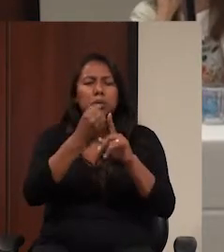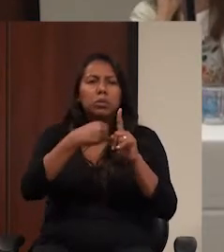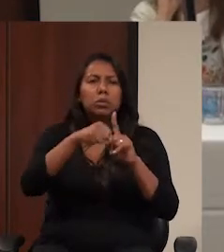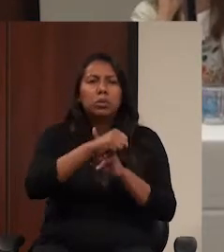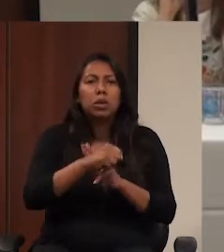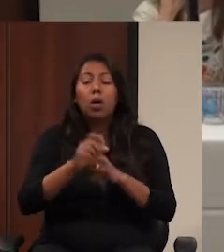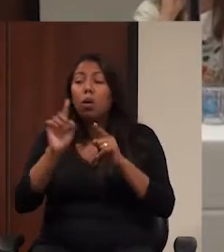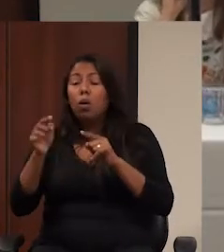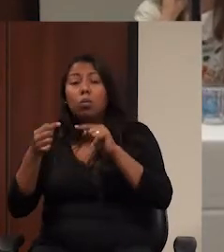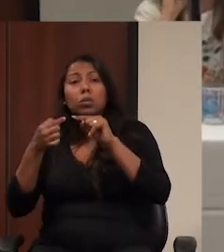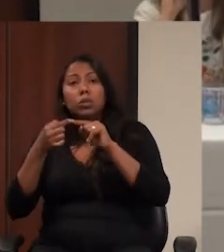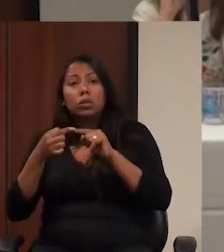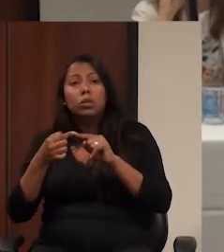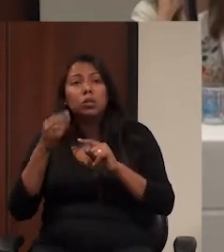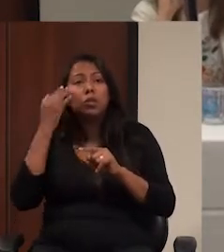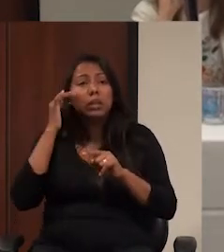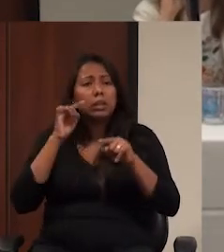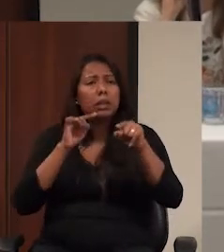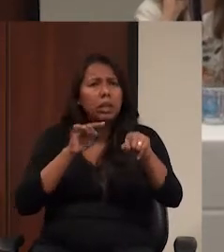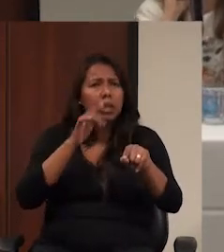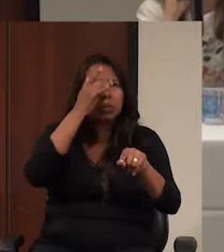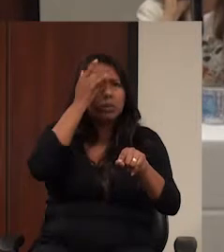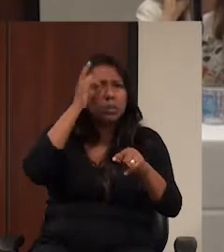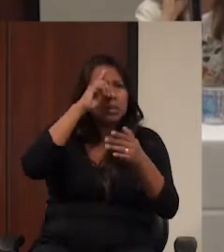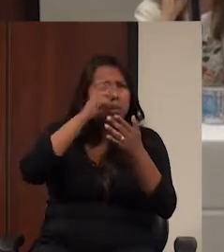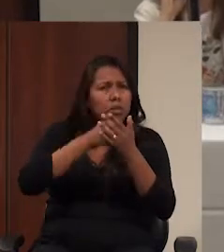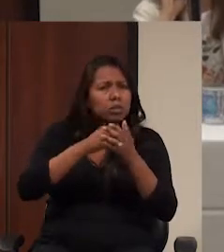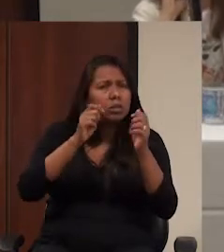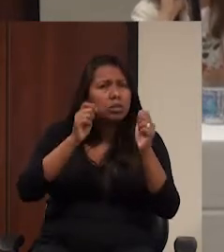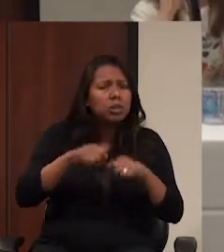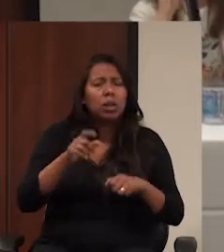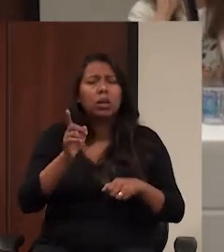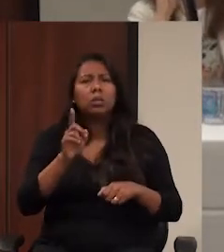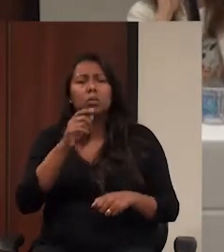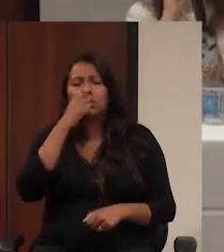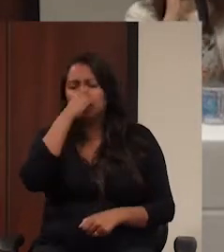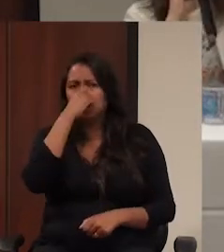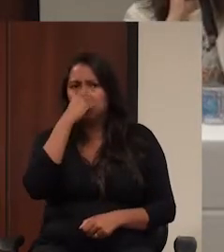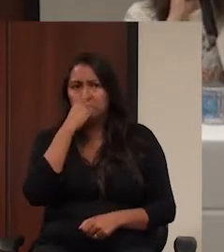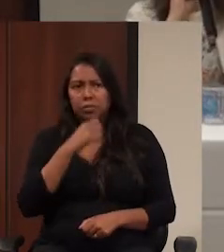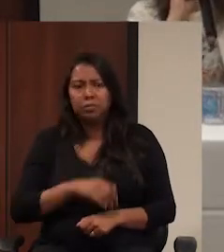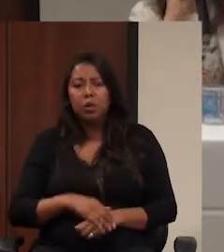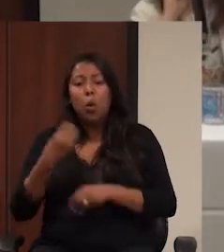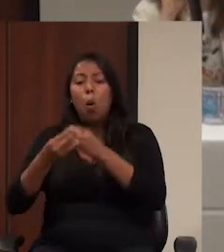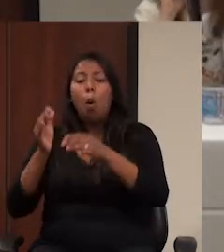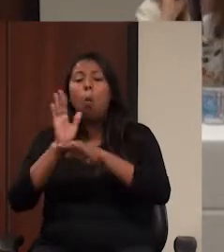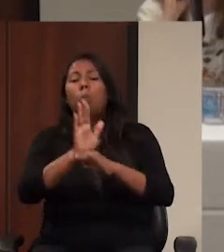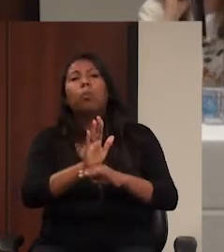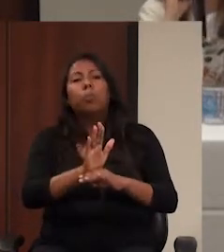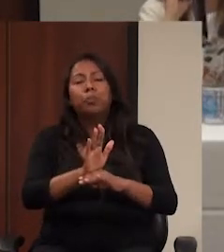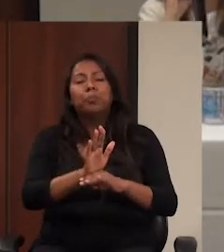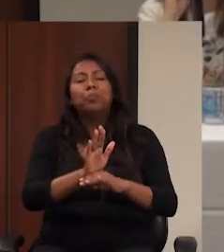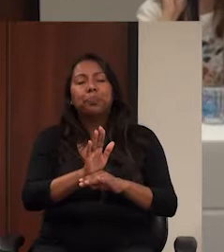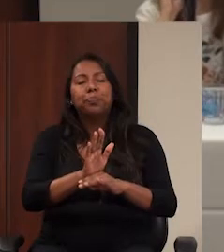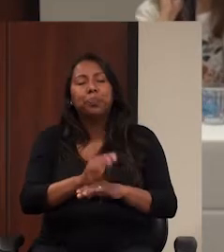pessoas com dificuldade para tomada de decisões ou cuja capacidade de tomar decisões é subjugada, como que elas podem ser apoiadas